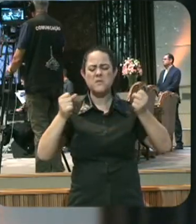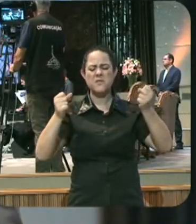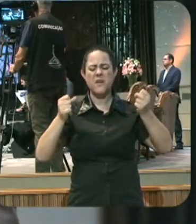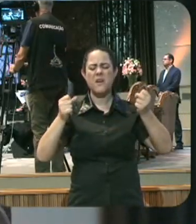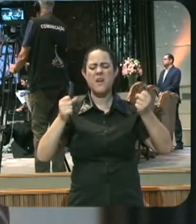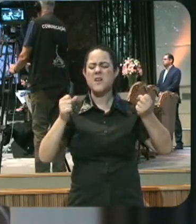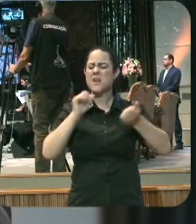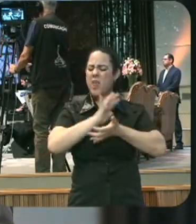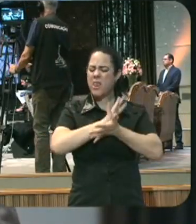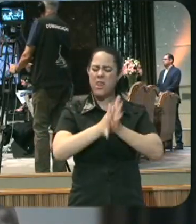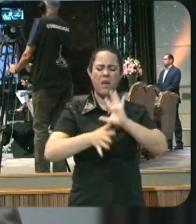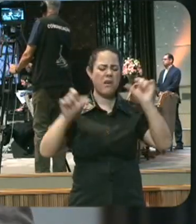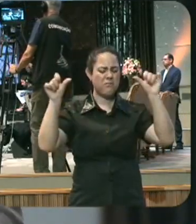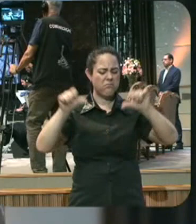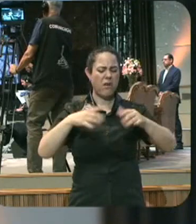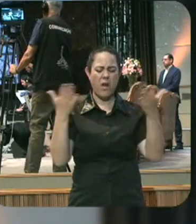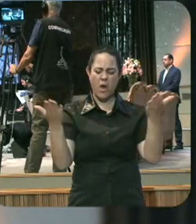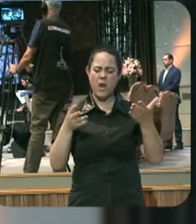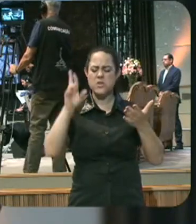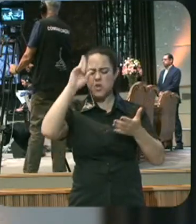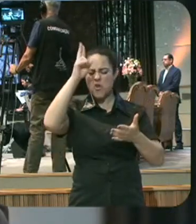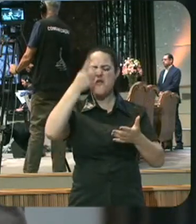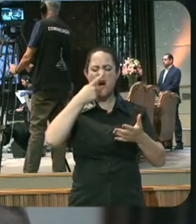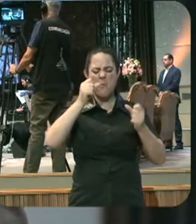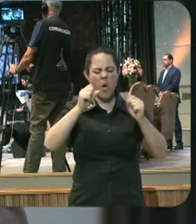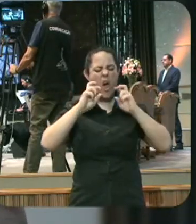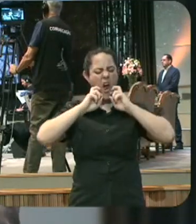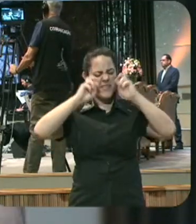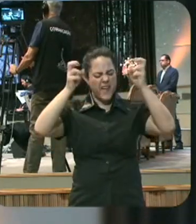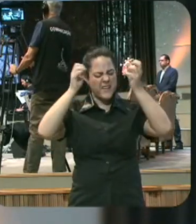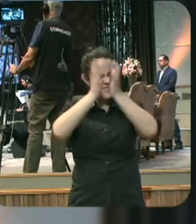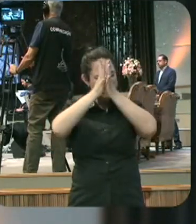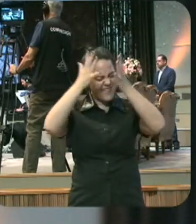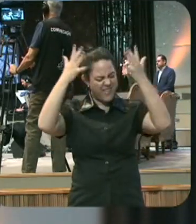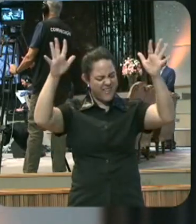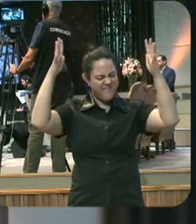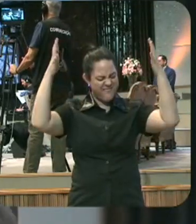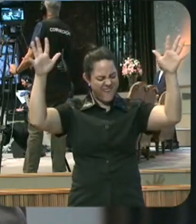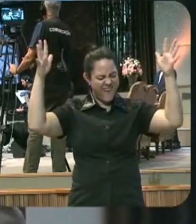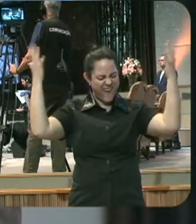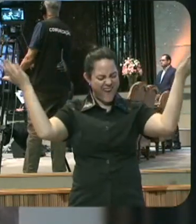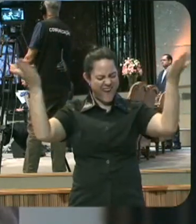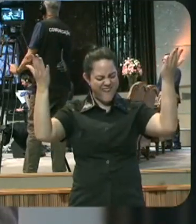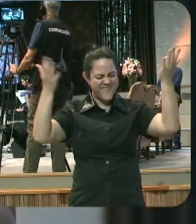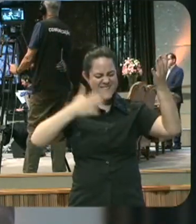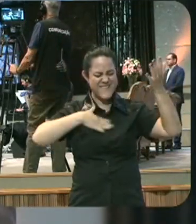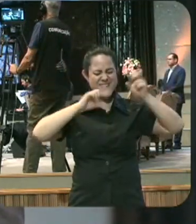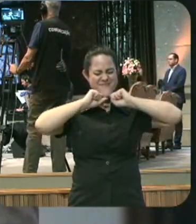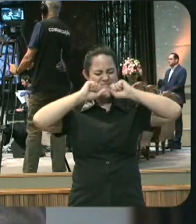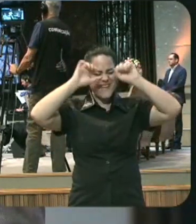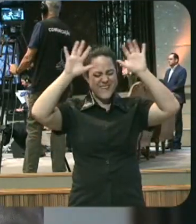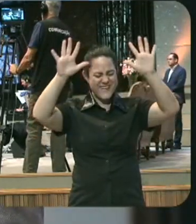caiam, e que o Senhor diga: pode gritar, porque eu vou derramar agora a minha bênção.